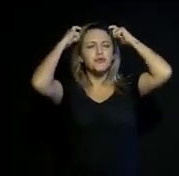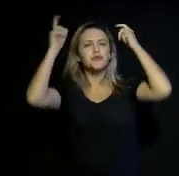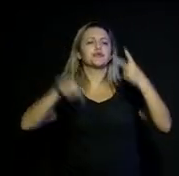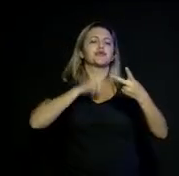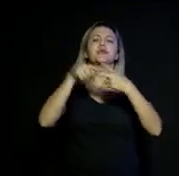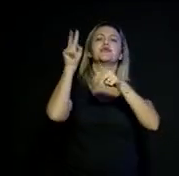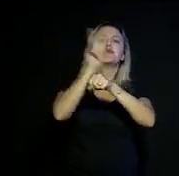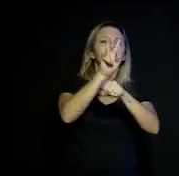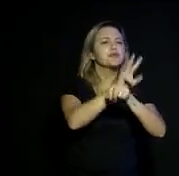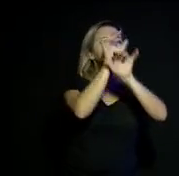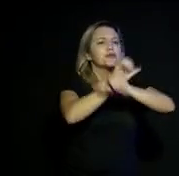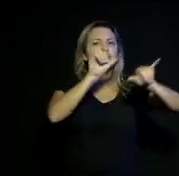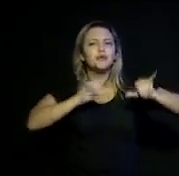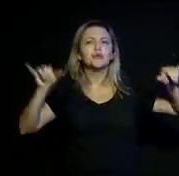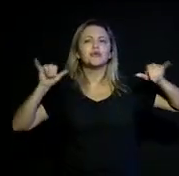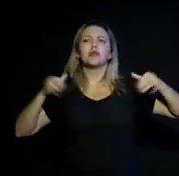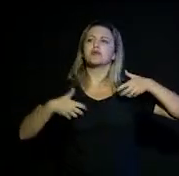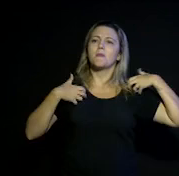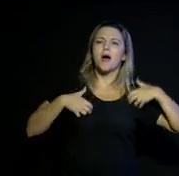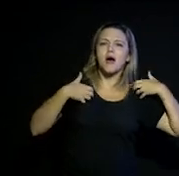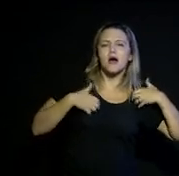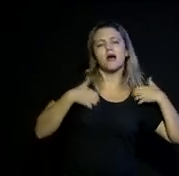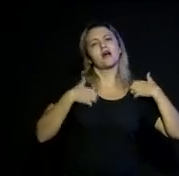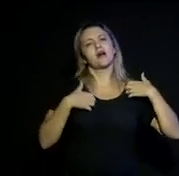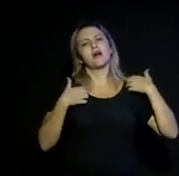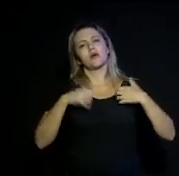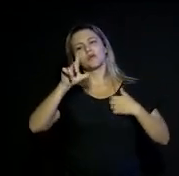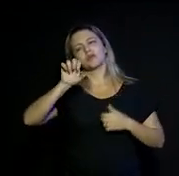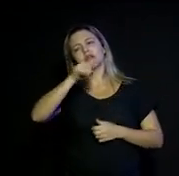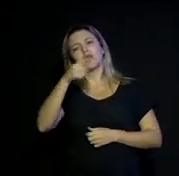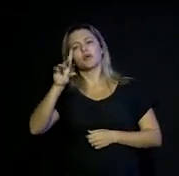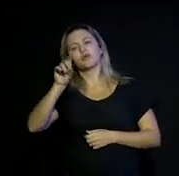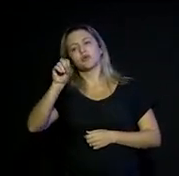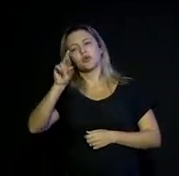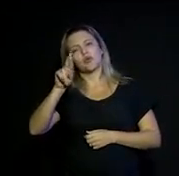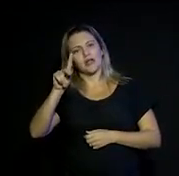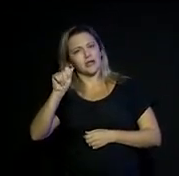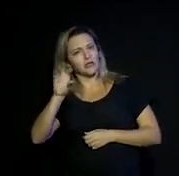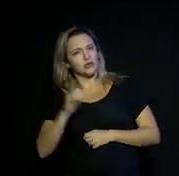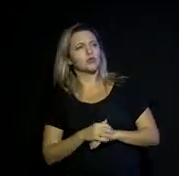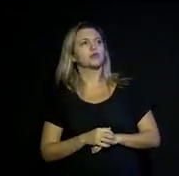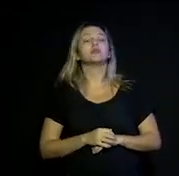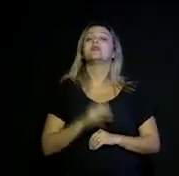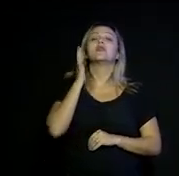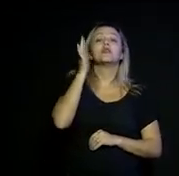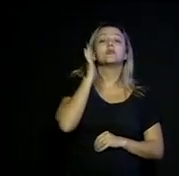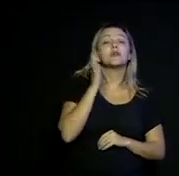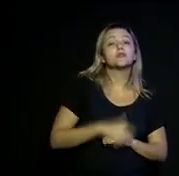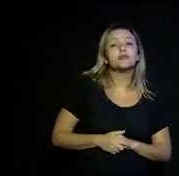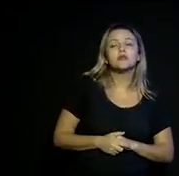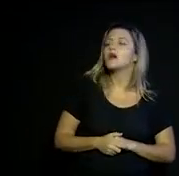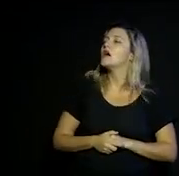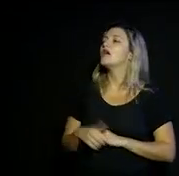do mico leão dourado. Mas se eu falar para você, isso é um desafio. Eu vou buscar ali um urso